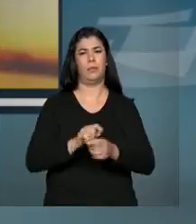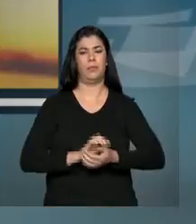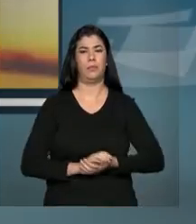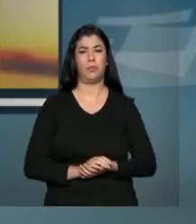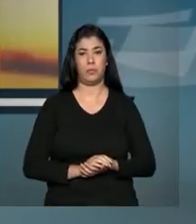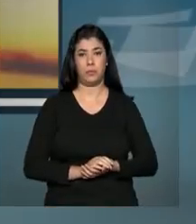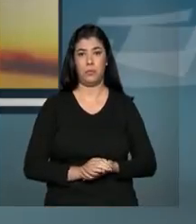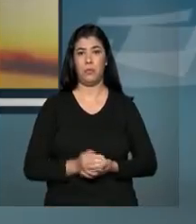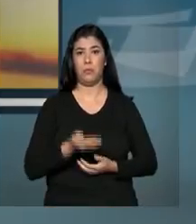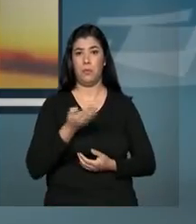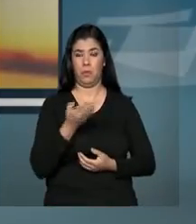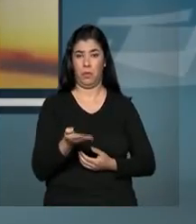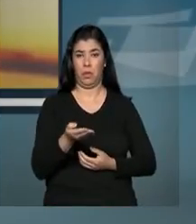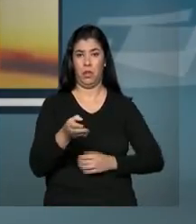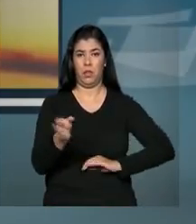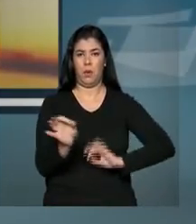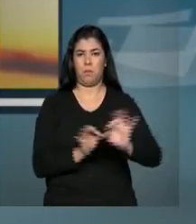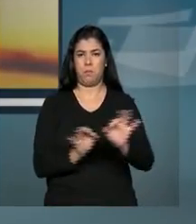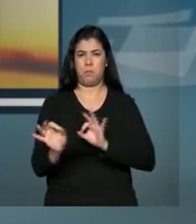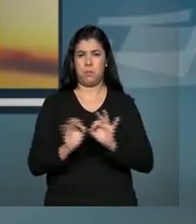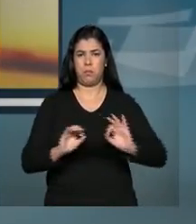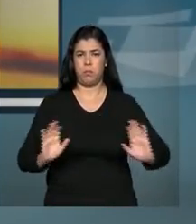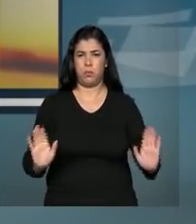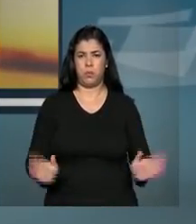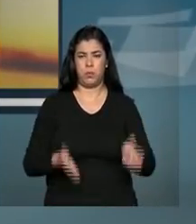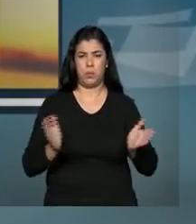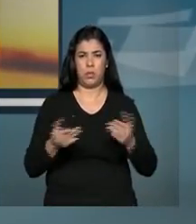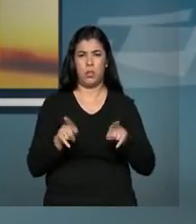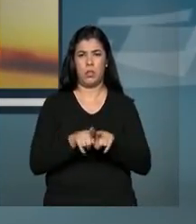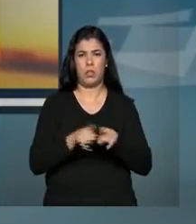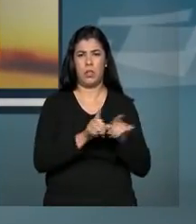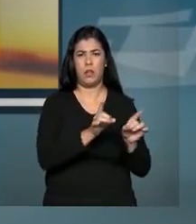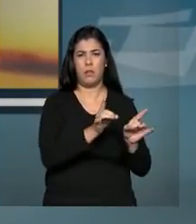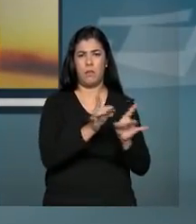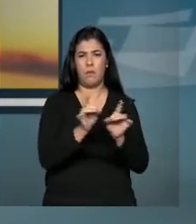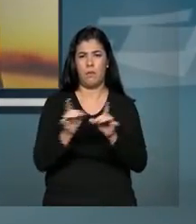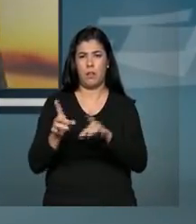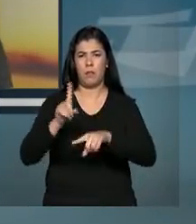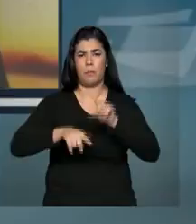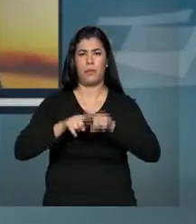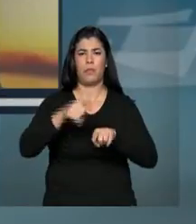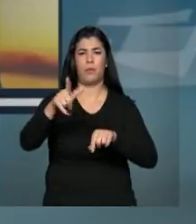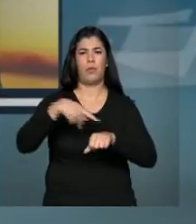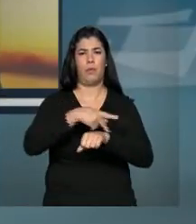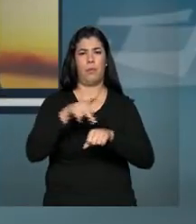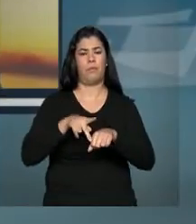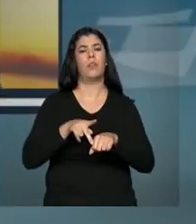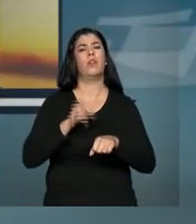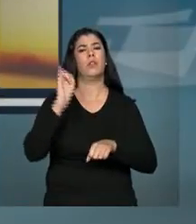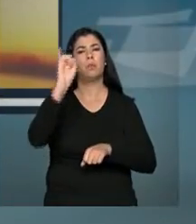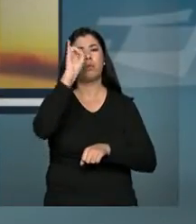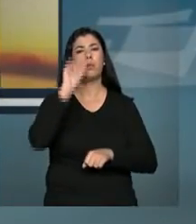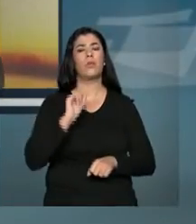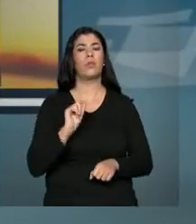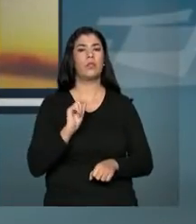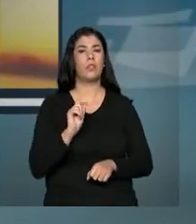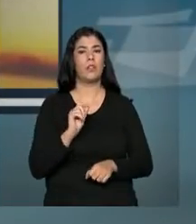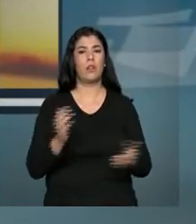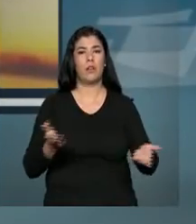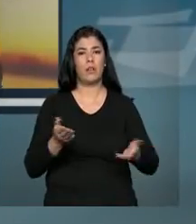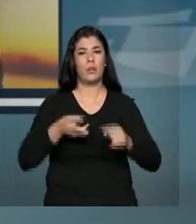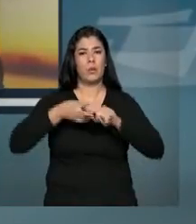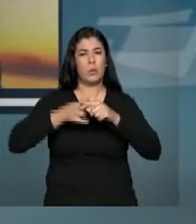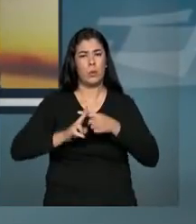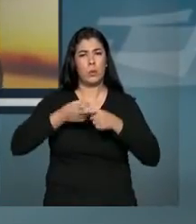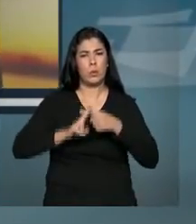Esse projeto de estímulos e crescimento das exportações é uma peça-chave. Principalmente, vamos dizer, no momento de ajuste